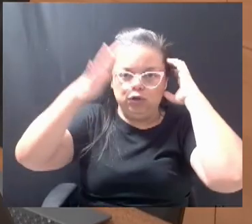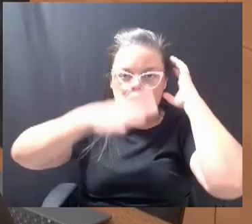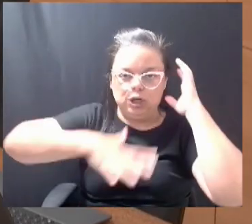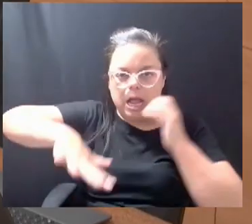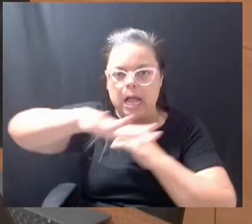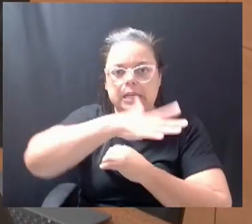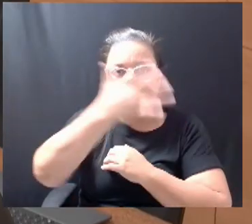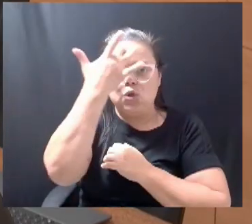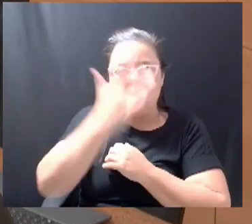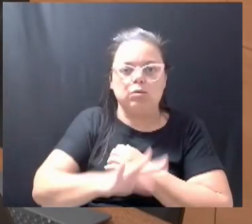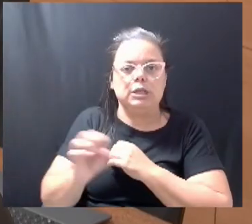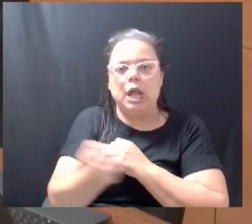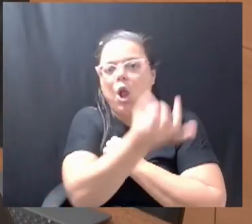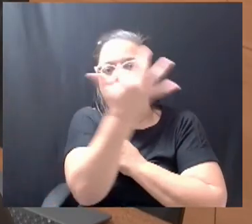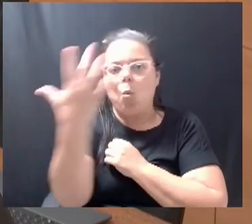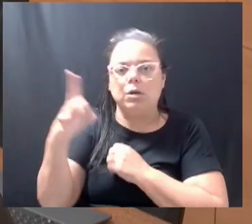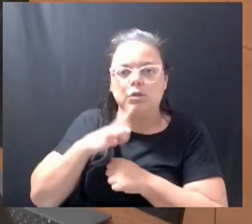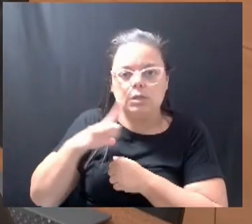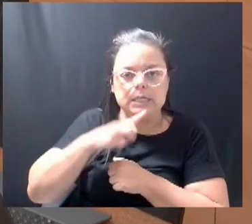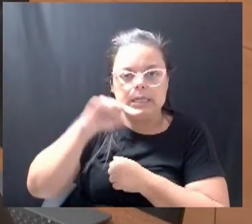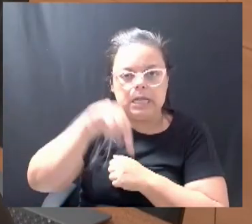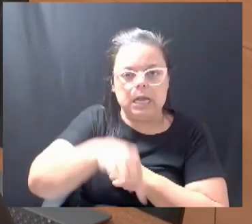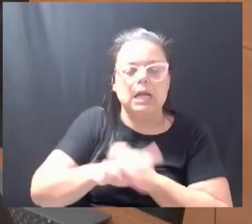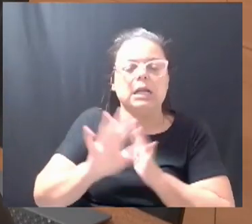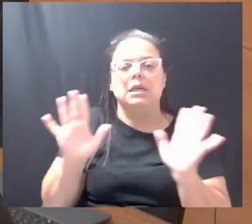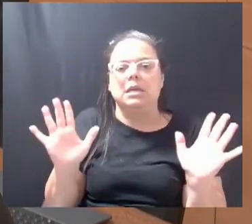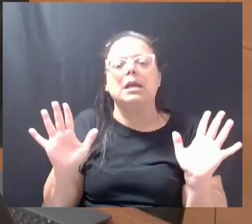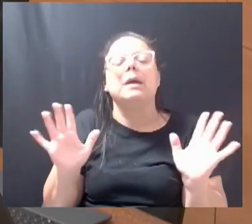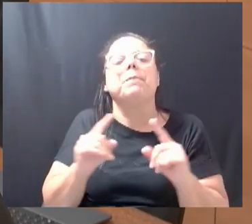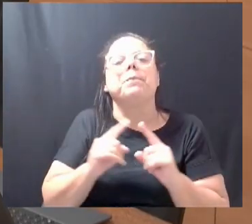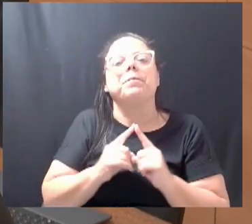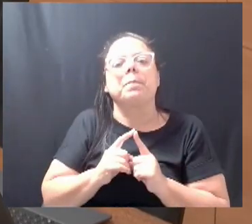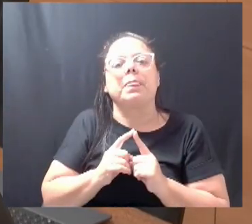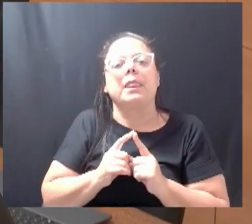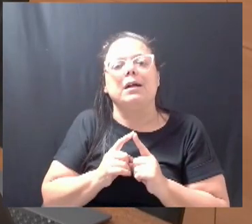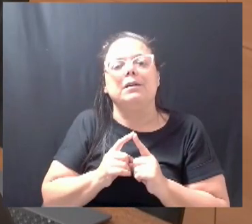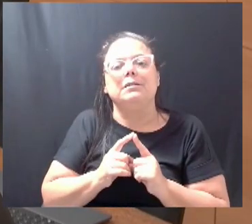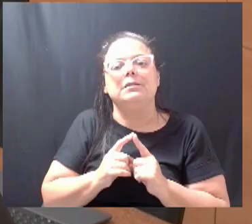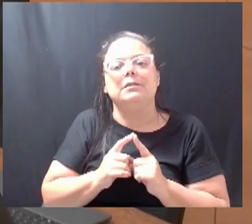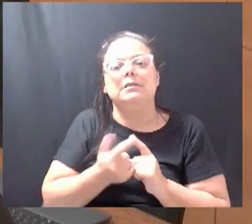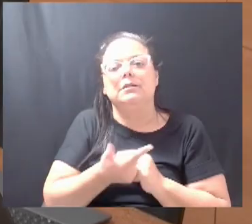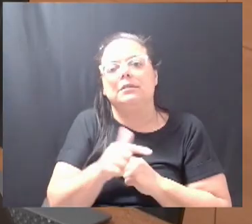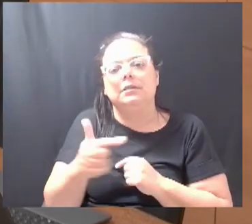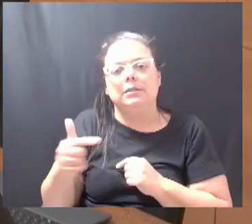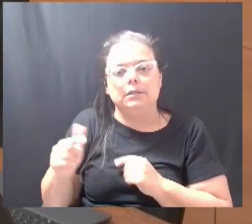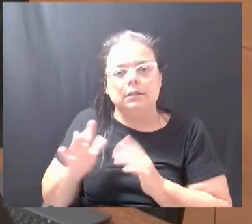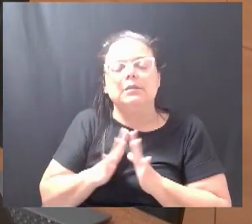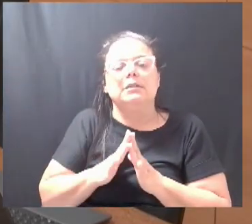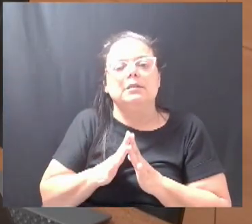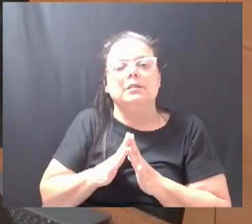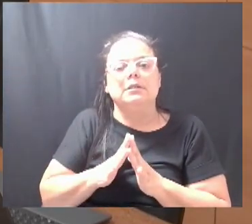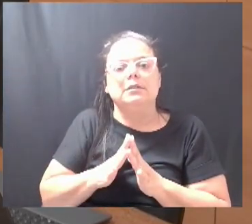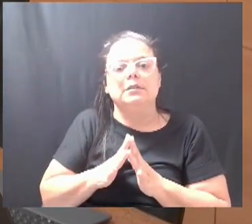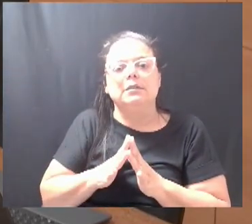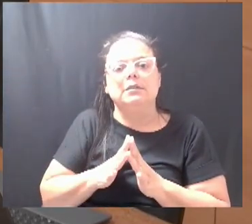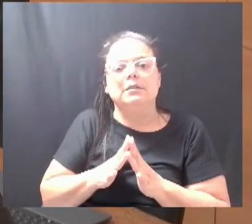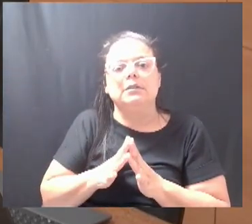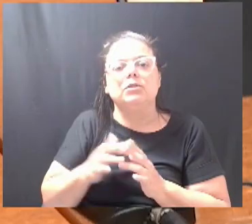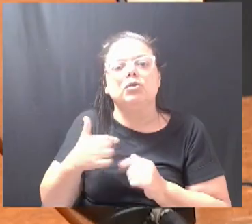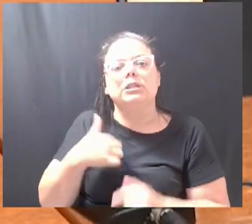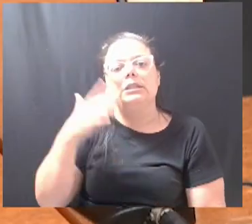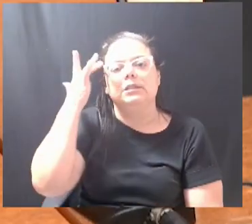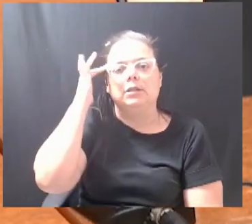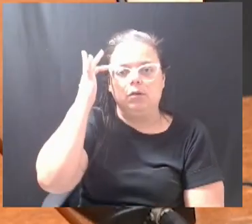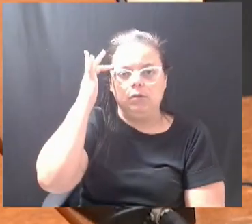é que é isso. Não tem. Não estou acompanhando, então. Não tem. Não tem. Na rede não tem. O que eu acho que